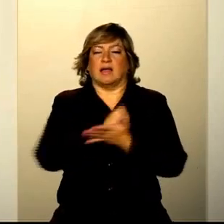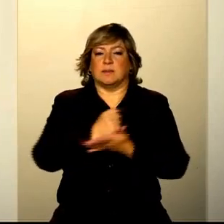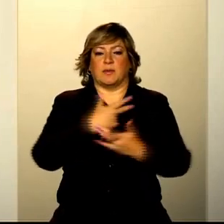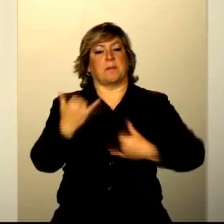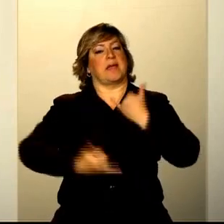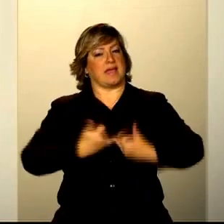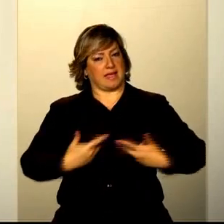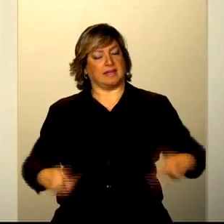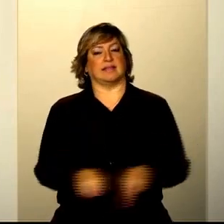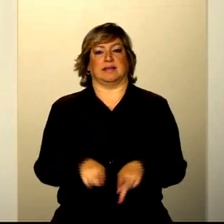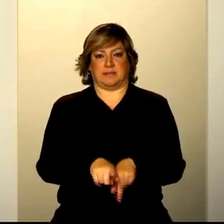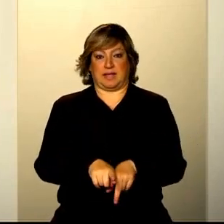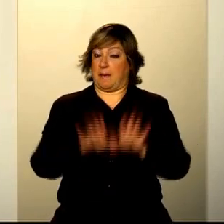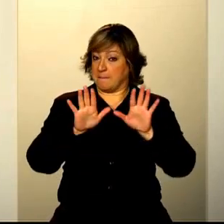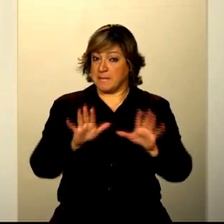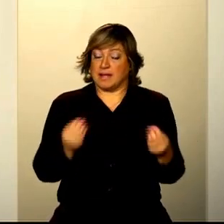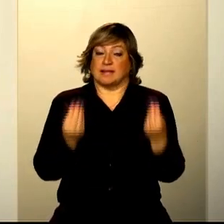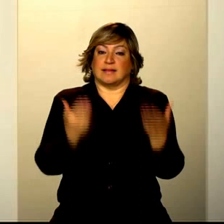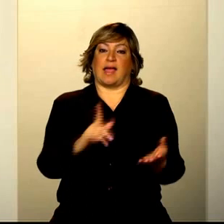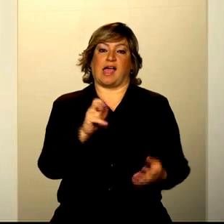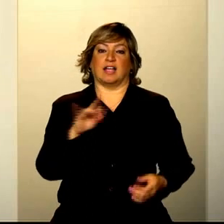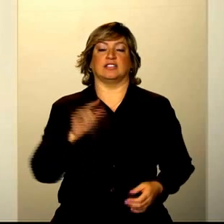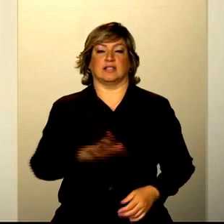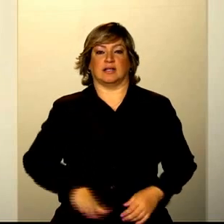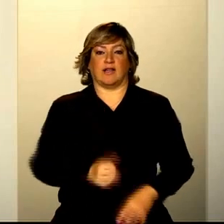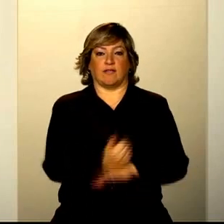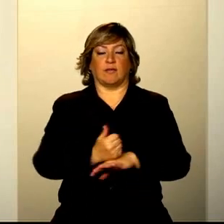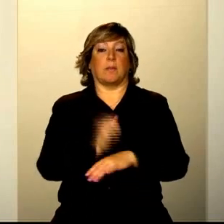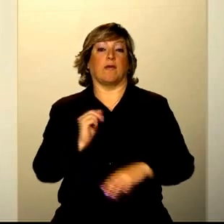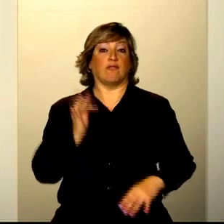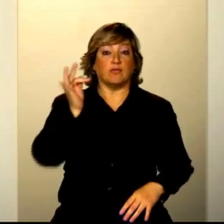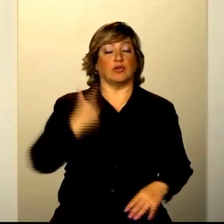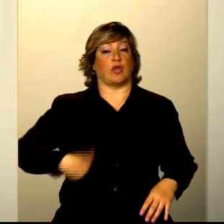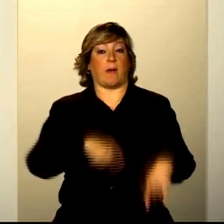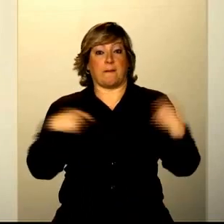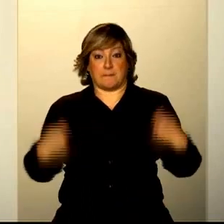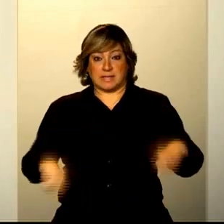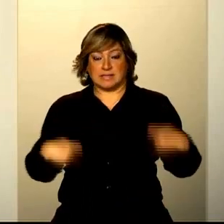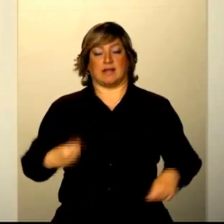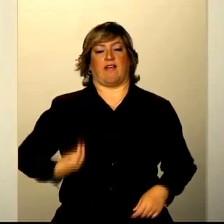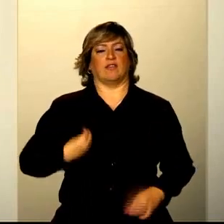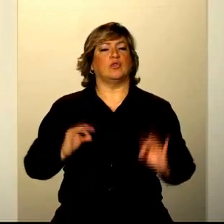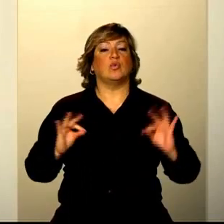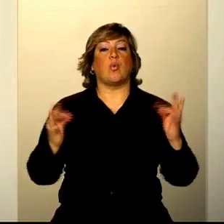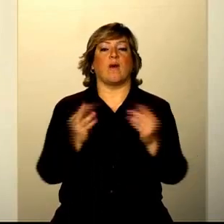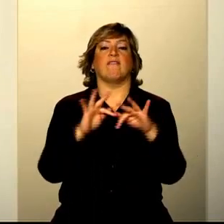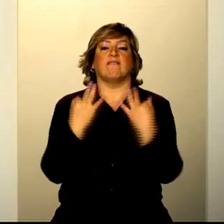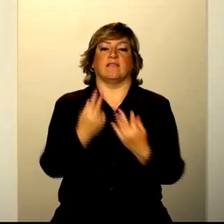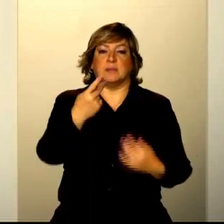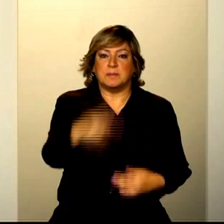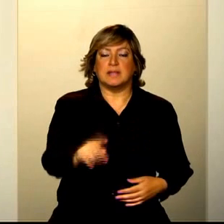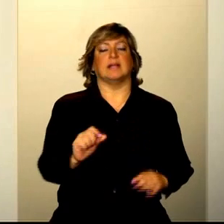e tenham brinquedo mas para garantir as crianças um futuro melhor precisamos que a vida de toda a sua